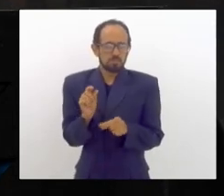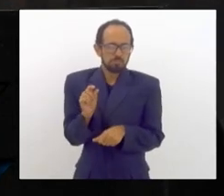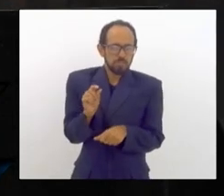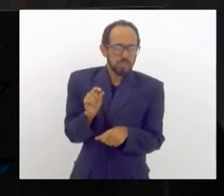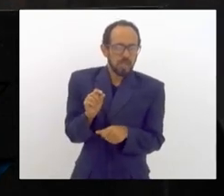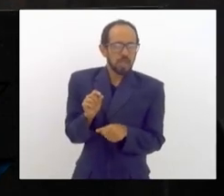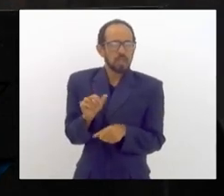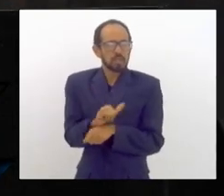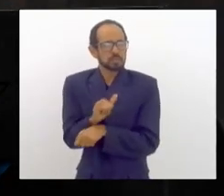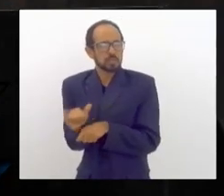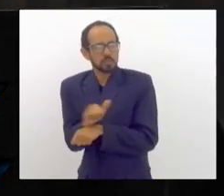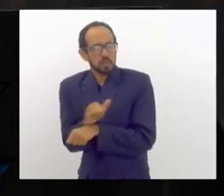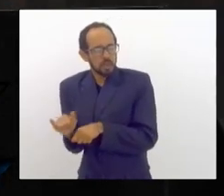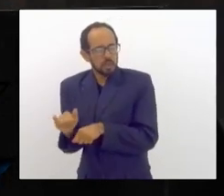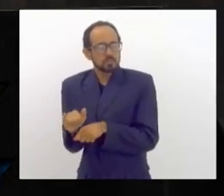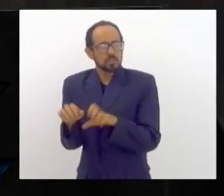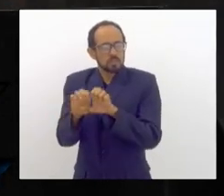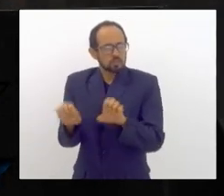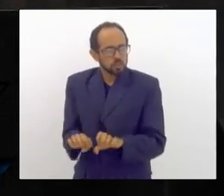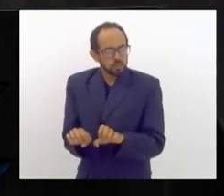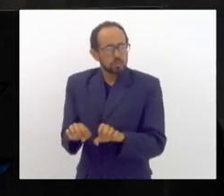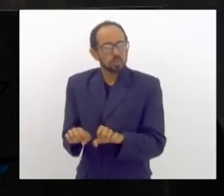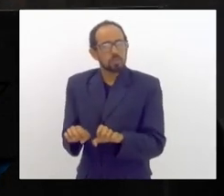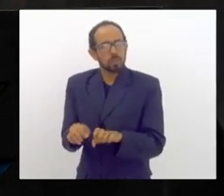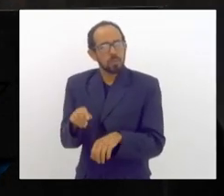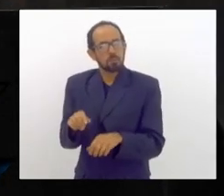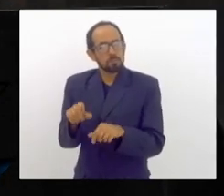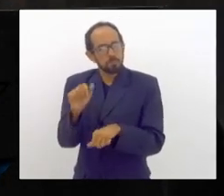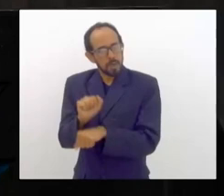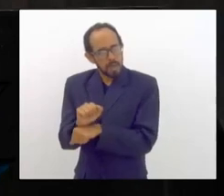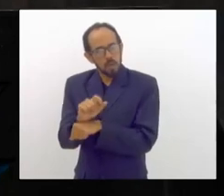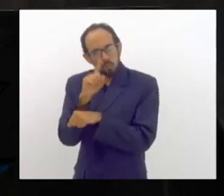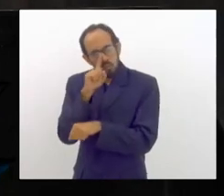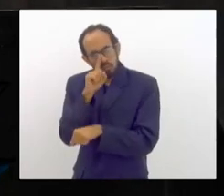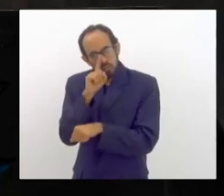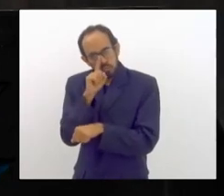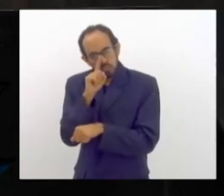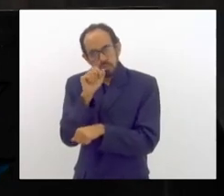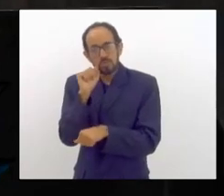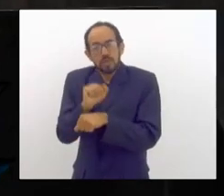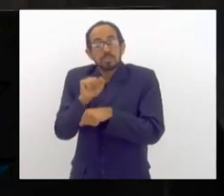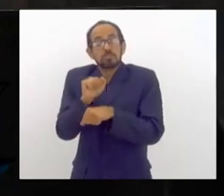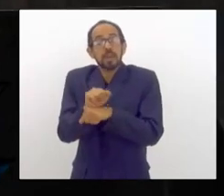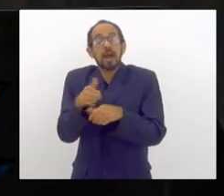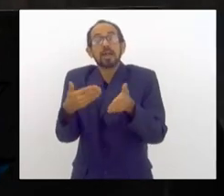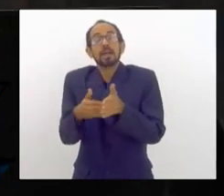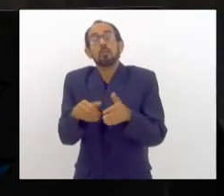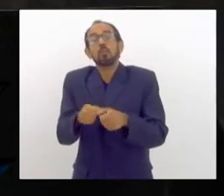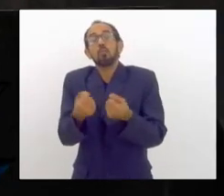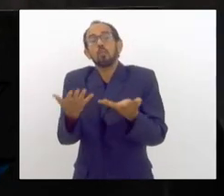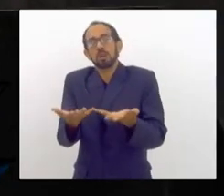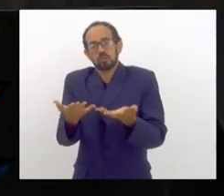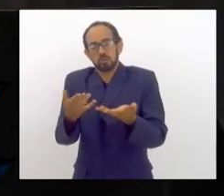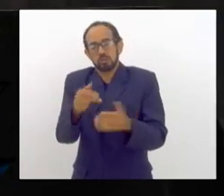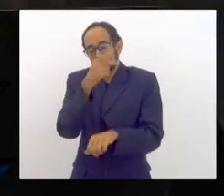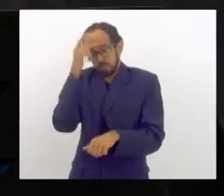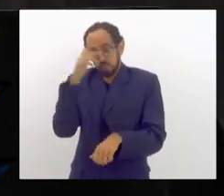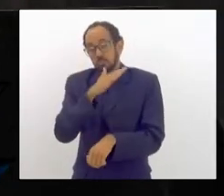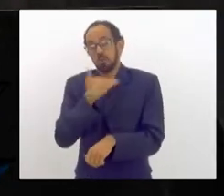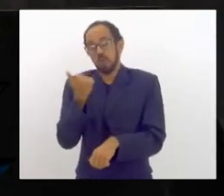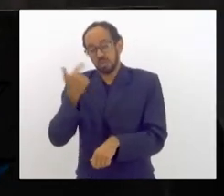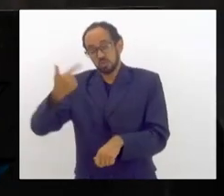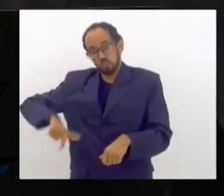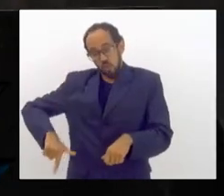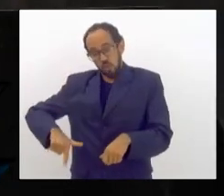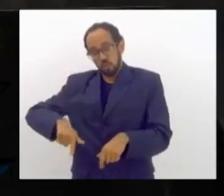intervenção estrutural para que a casa saia do risco. Até quando a gente vai esperar a casa das pessoas cair e as pessoas morrerem para